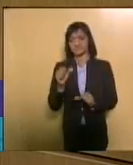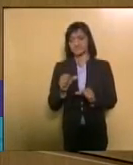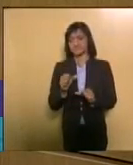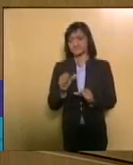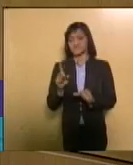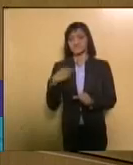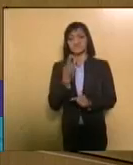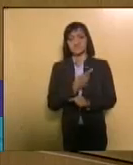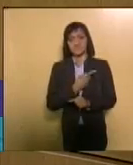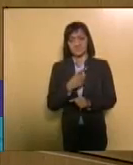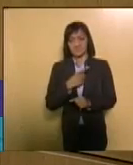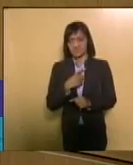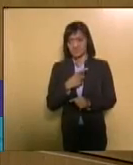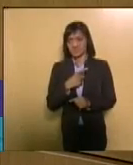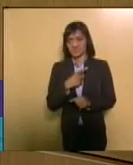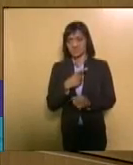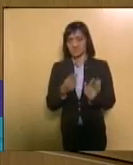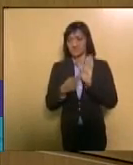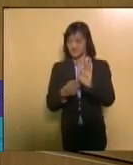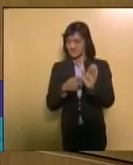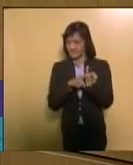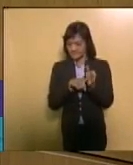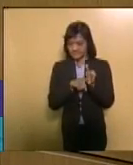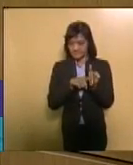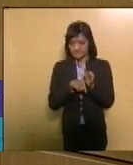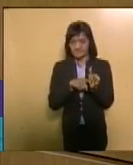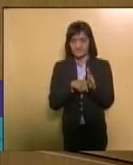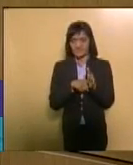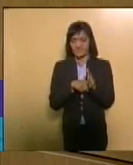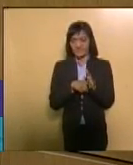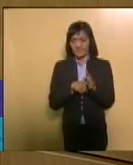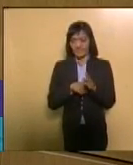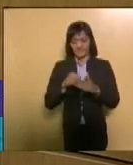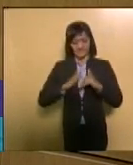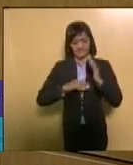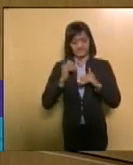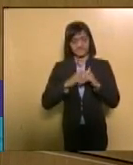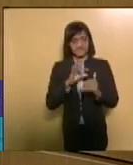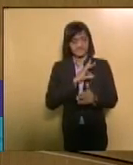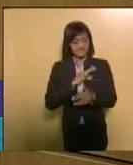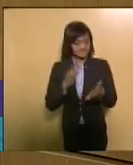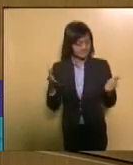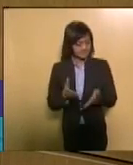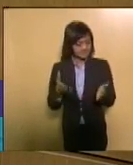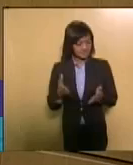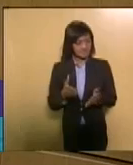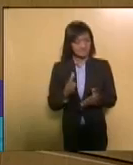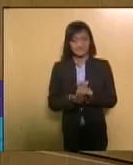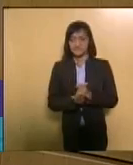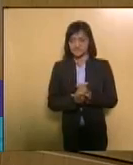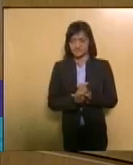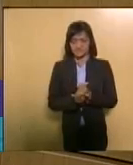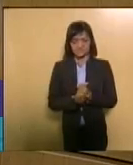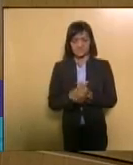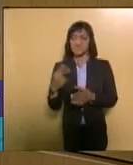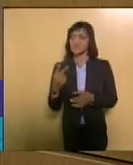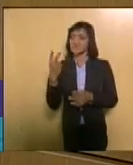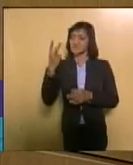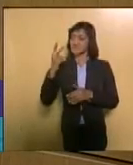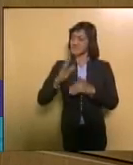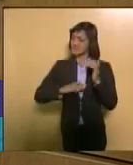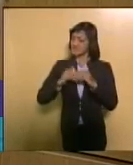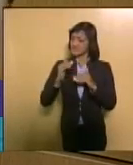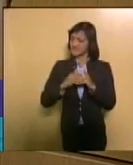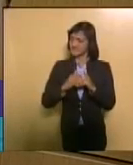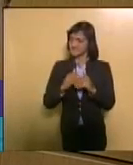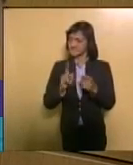também tem uma série de estudos que mostram que o incentivo do dos profissionais de segurança pública ele respondem muito mais à valorização profissional